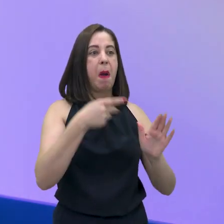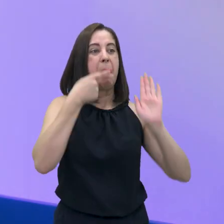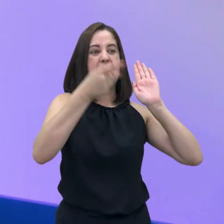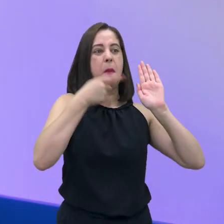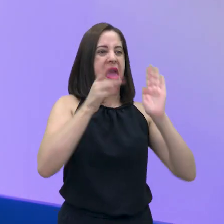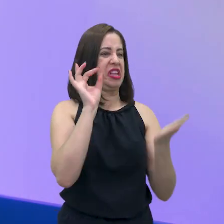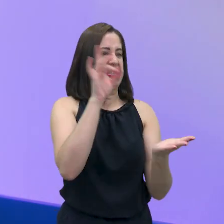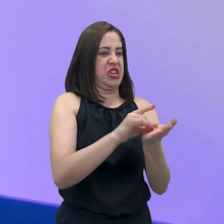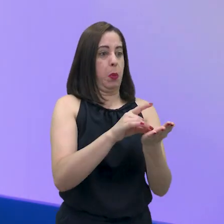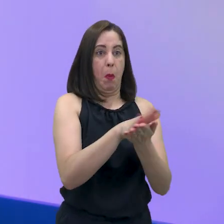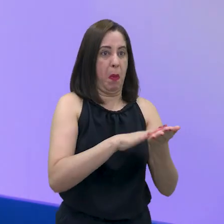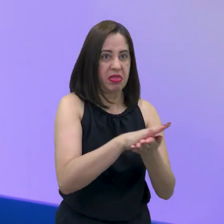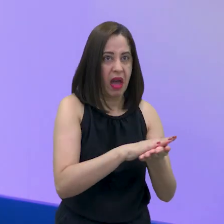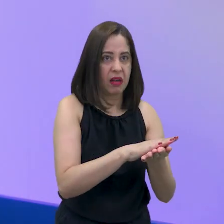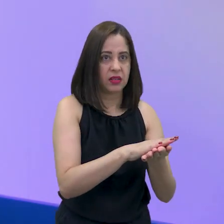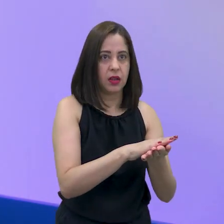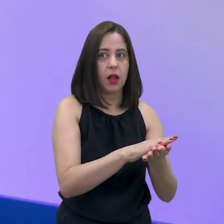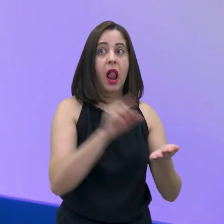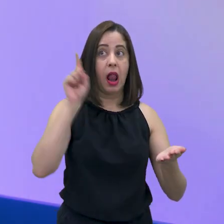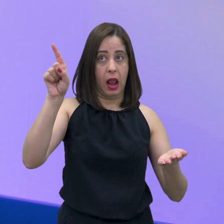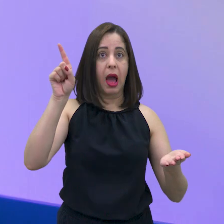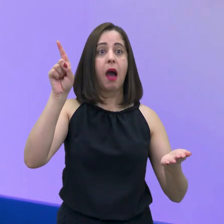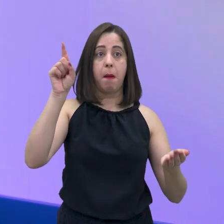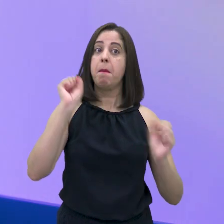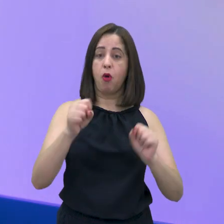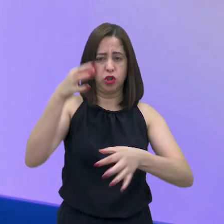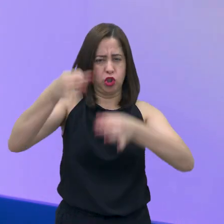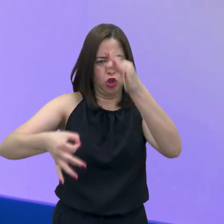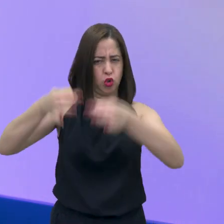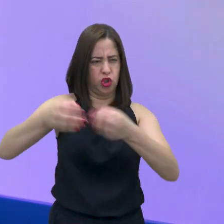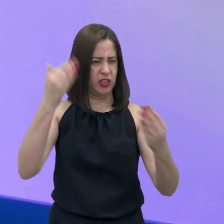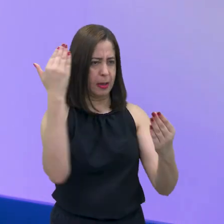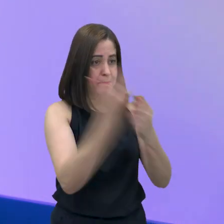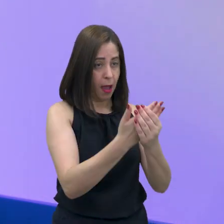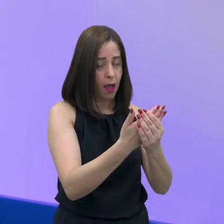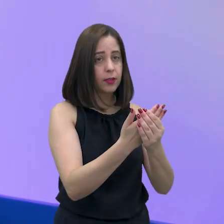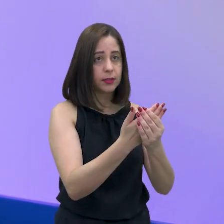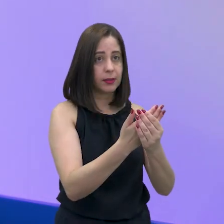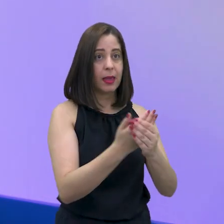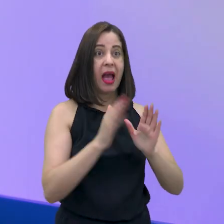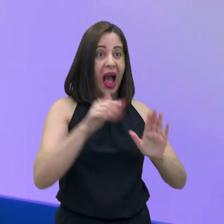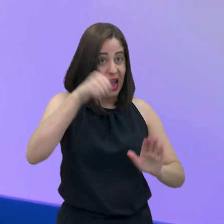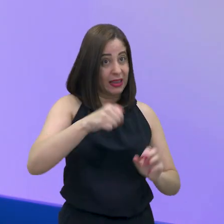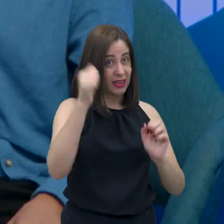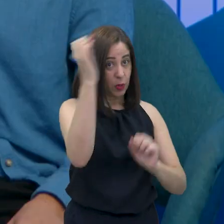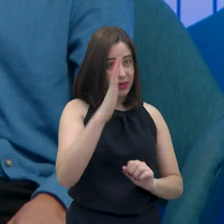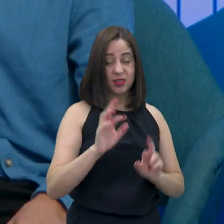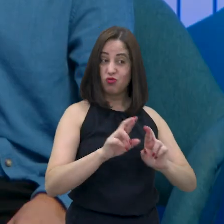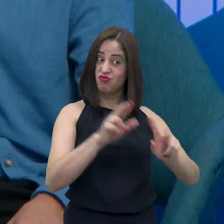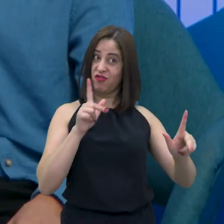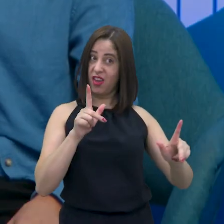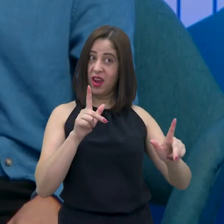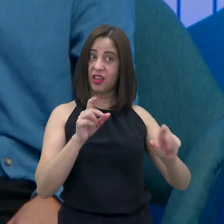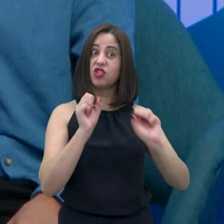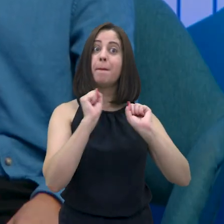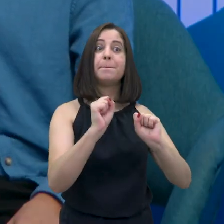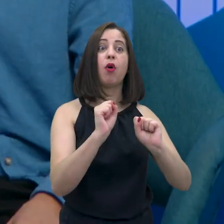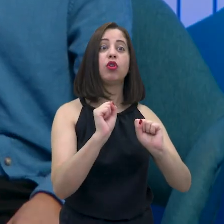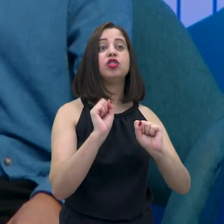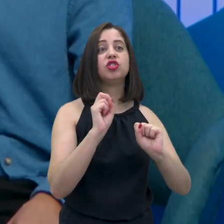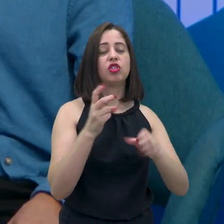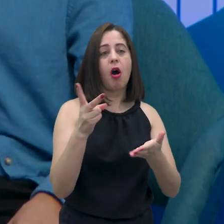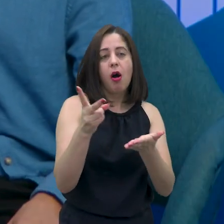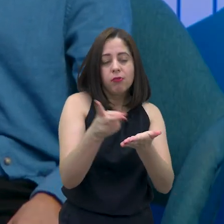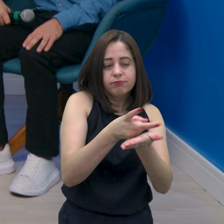Aqui a única maneira de desinterromper o mandato é através de um processo de cassação ou de impeachment. Perfeito.